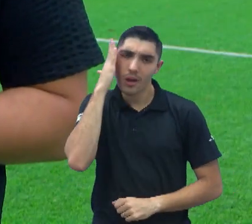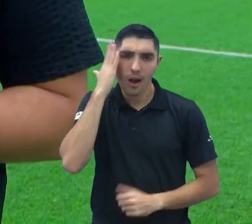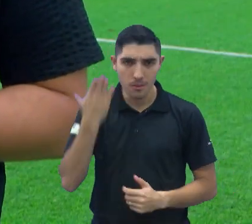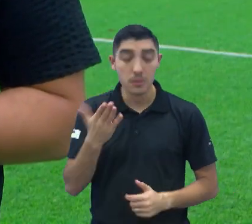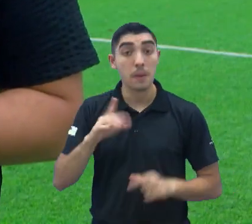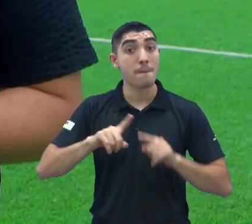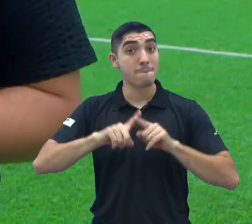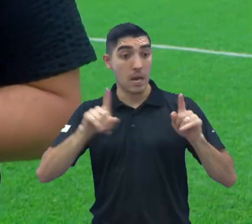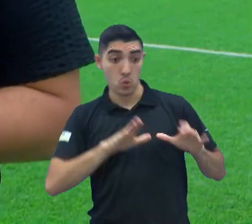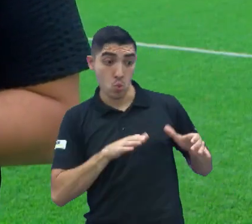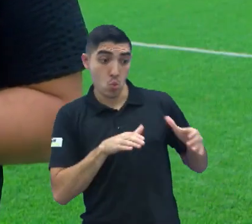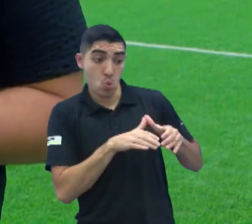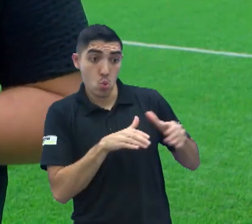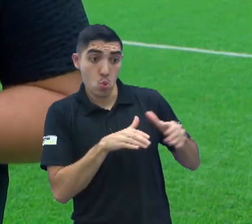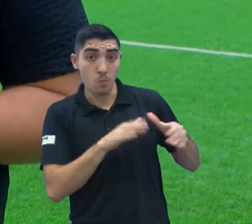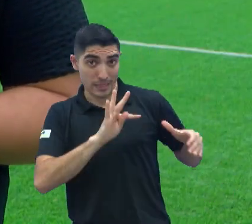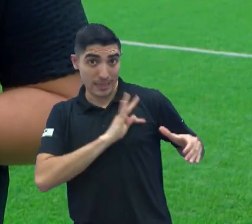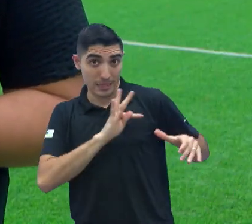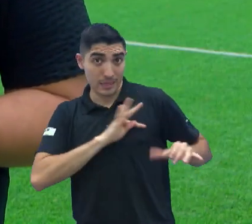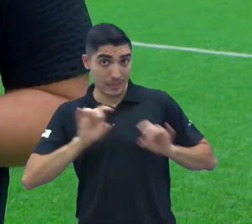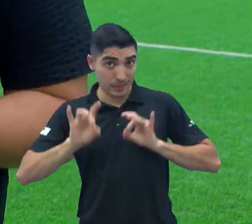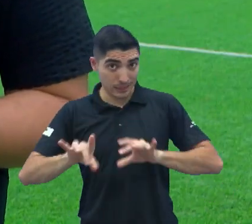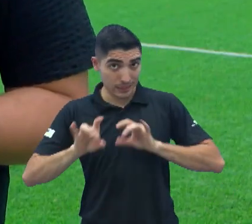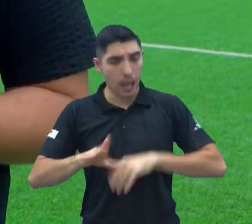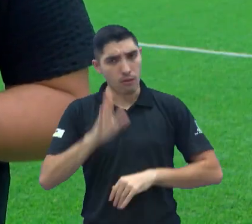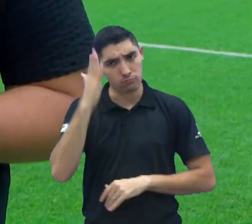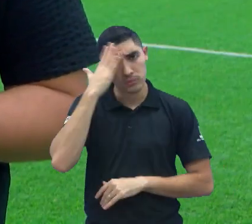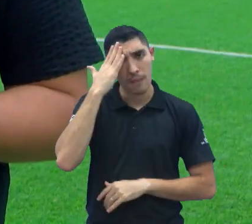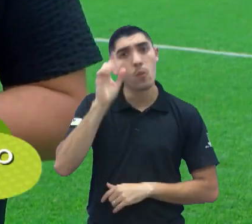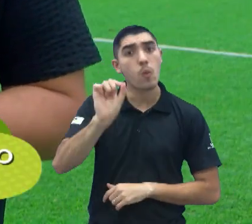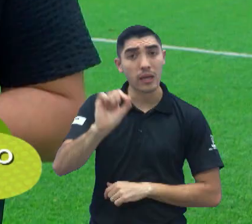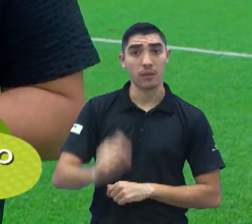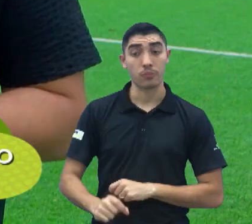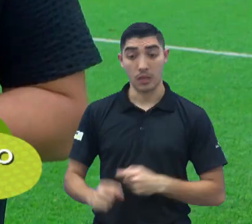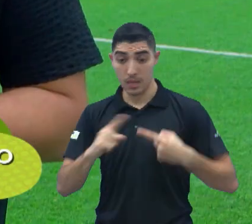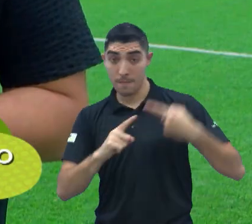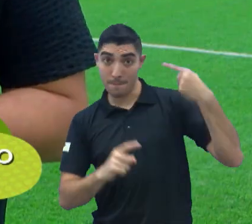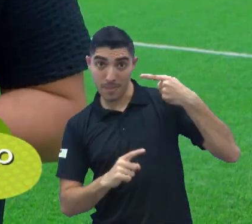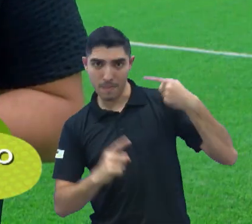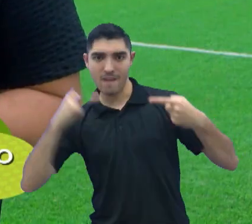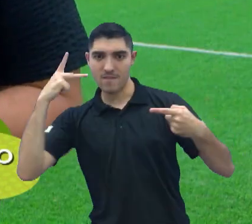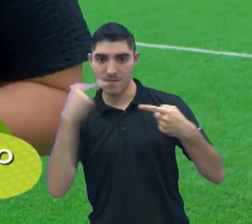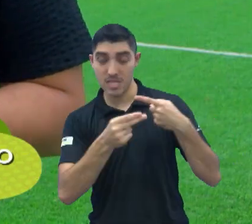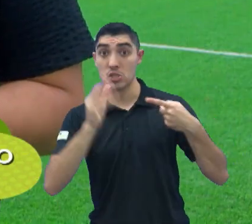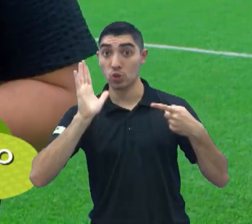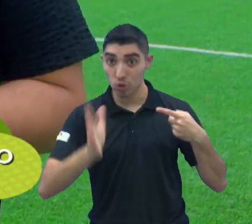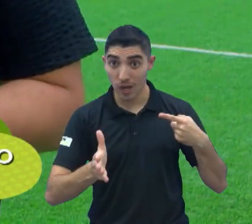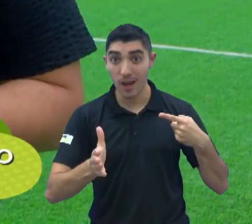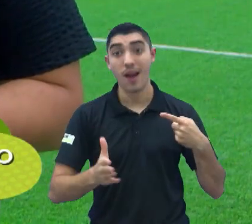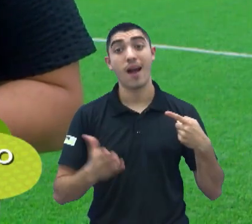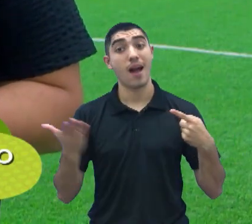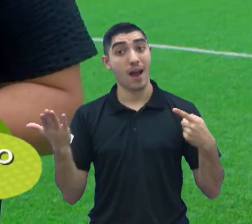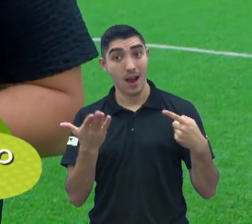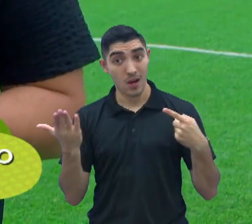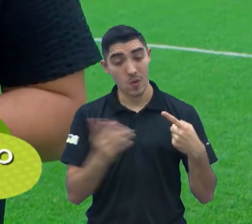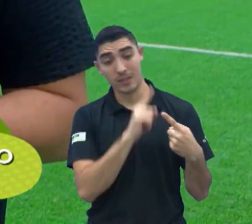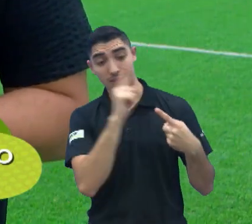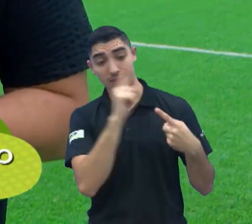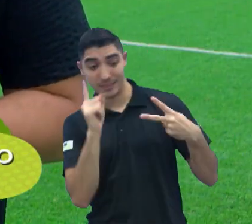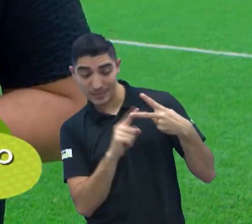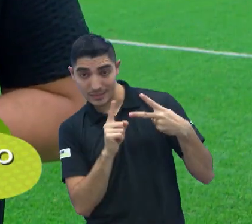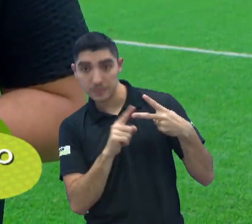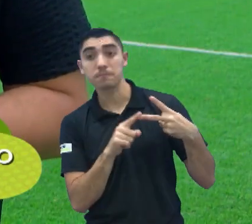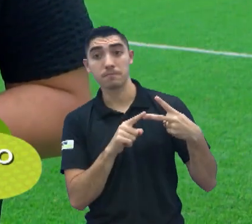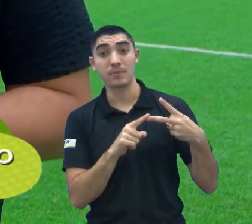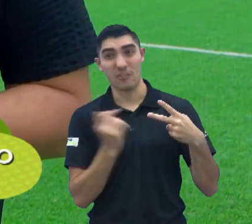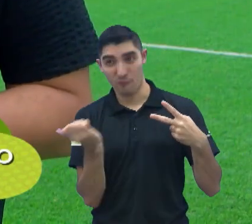comissão técnica sabe que, principalmente por ter vencido o primeiro jogo aqui em São José dos Campos, para conquistar a classificação lá